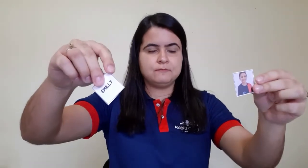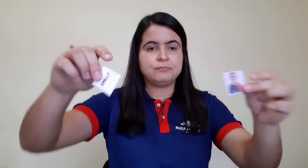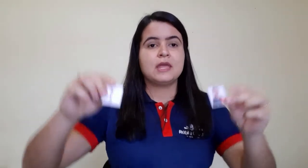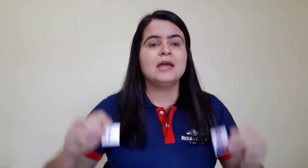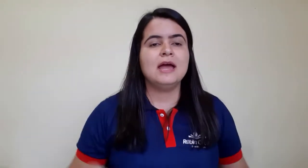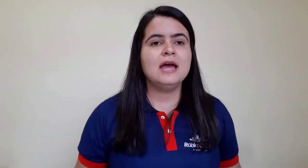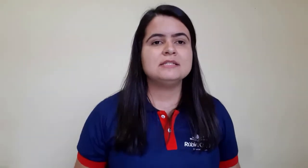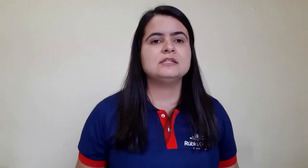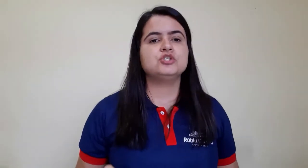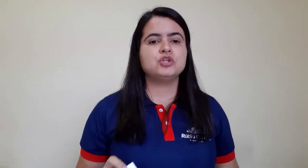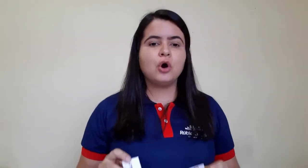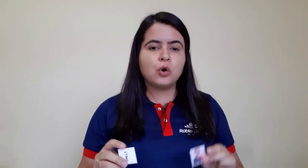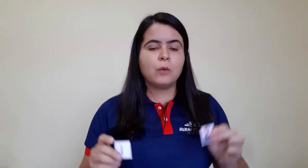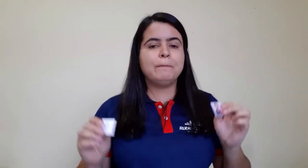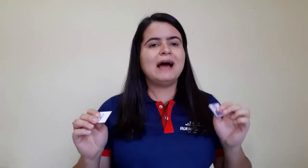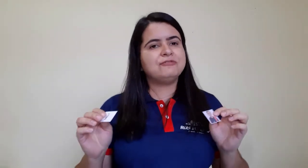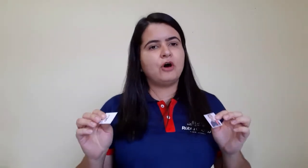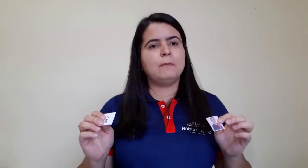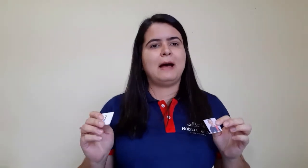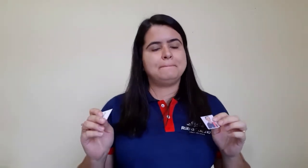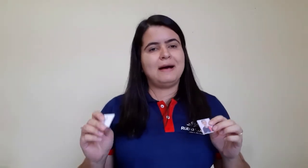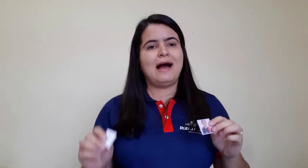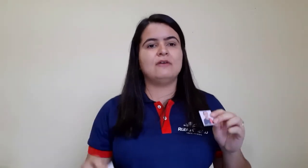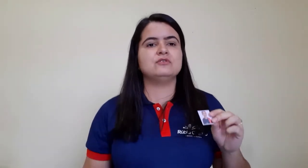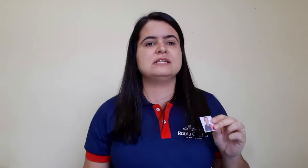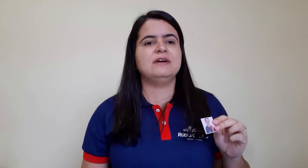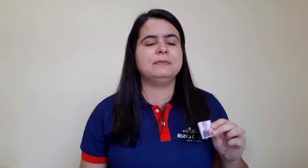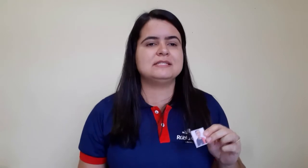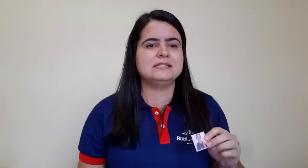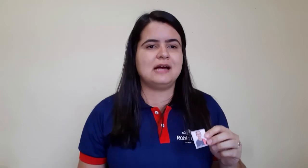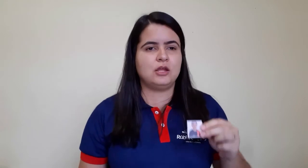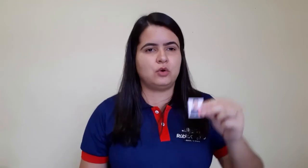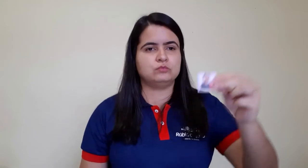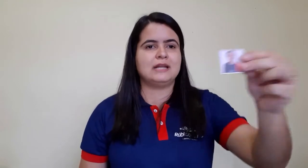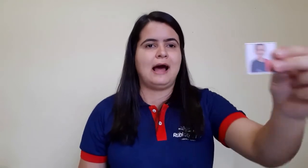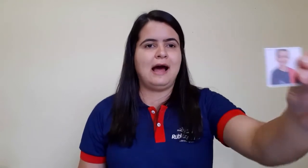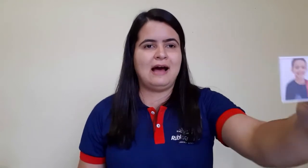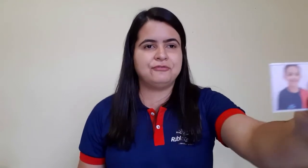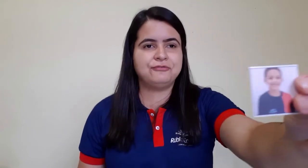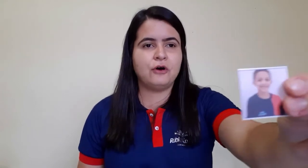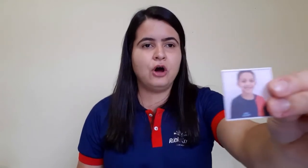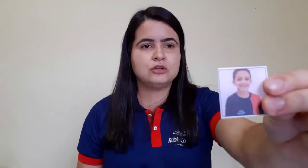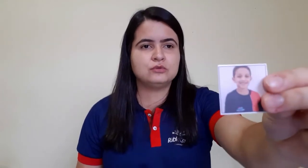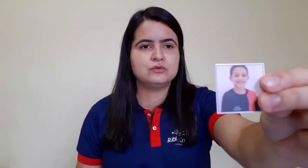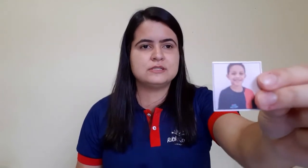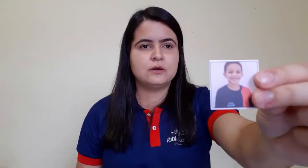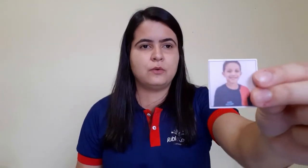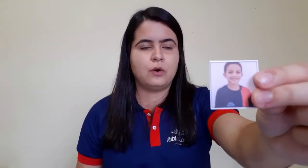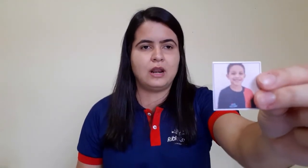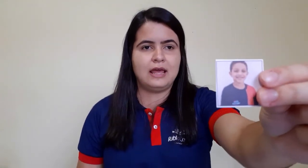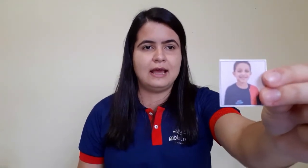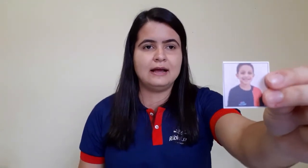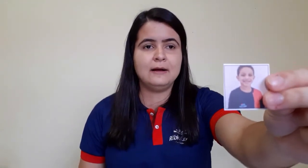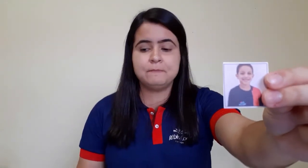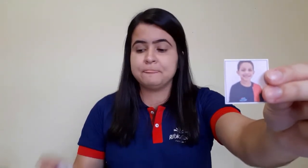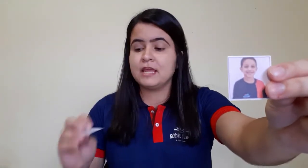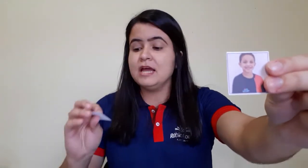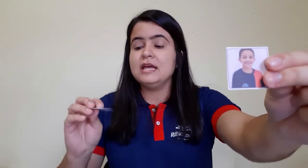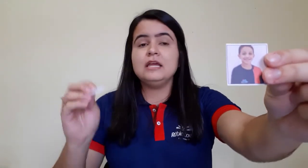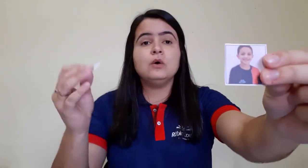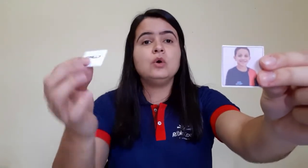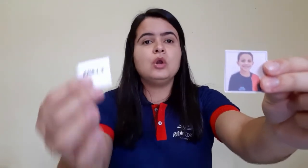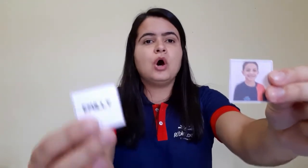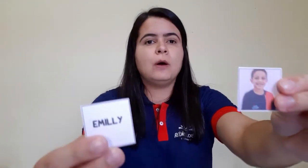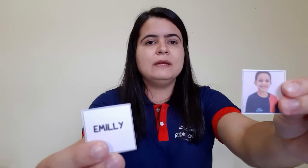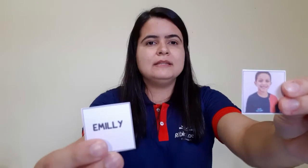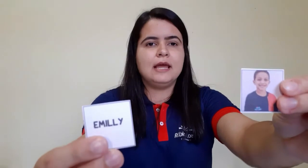nomes. Esse jogo, para formar par, você vai precisar encontrar a foto do seu colega